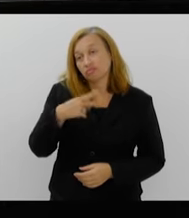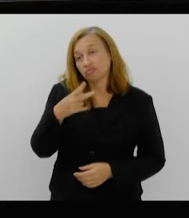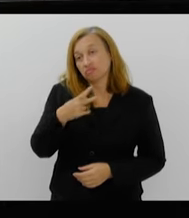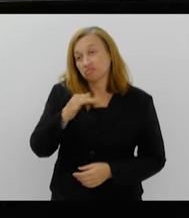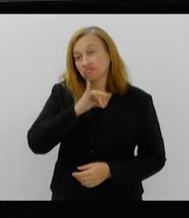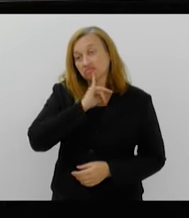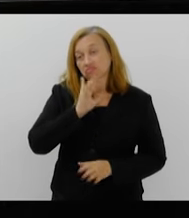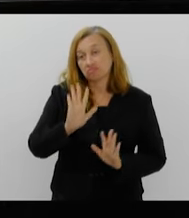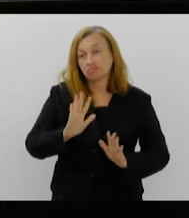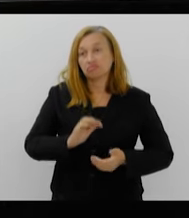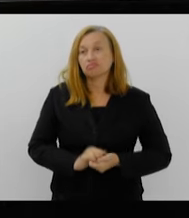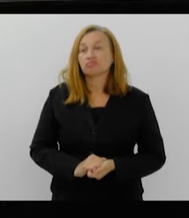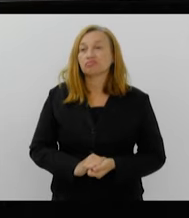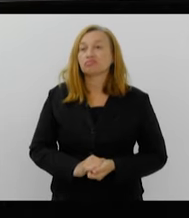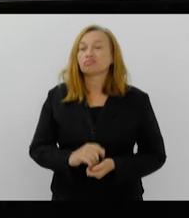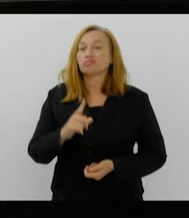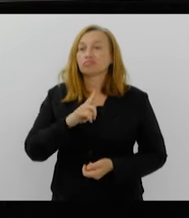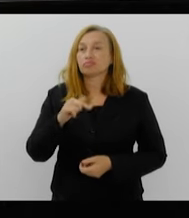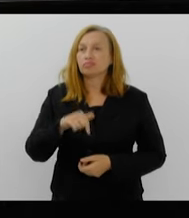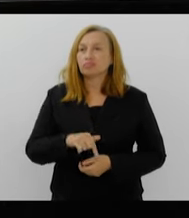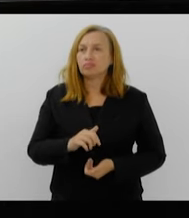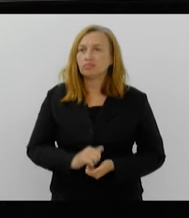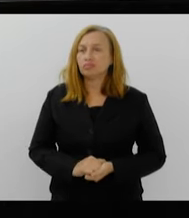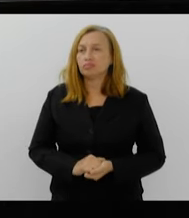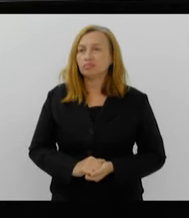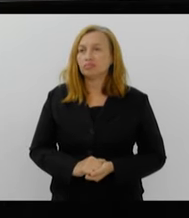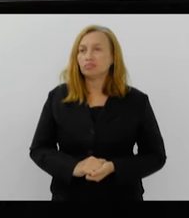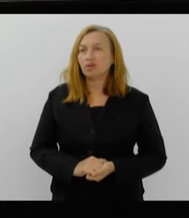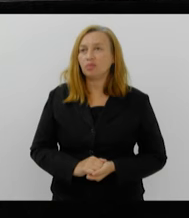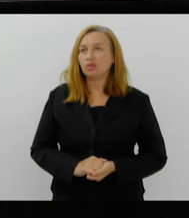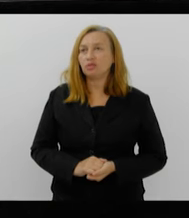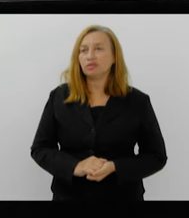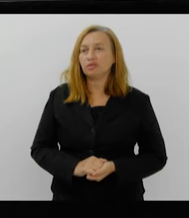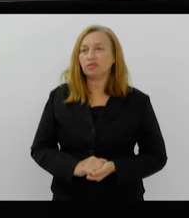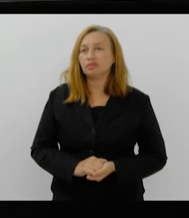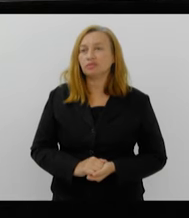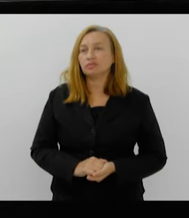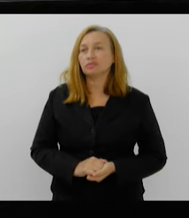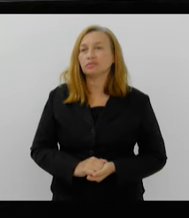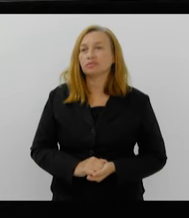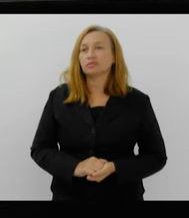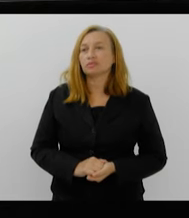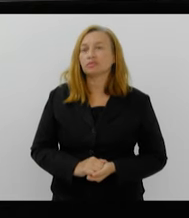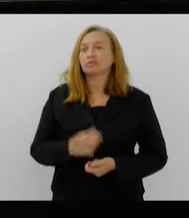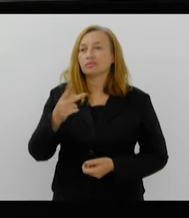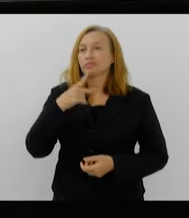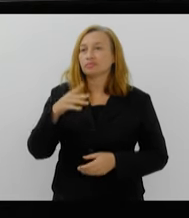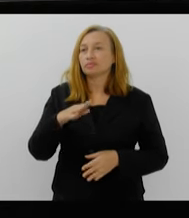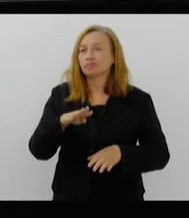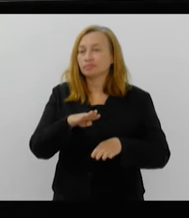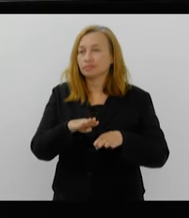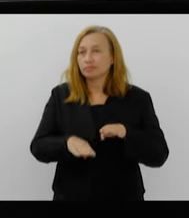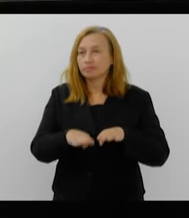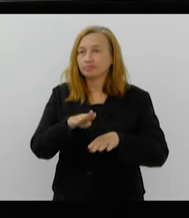lamentavelmente, nós temos aqui, vou citar o caso da igualdade